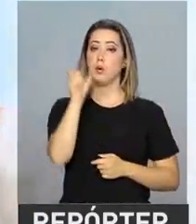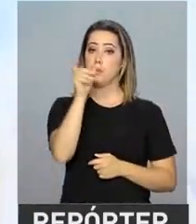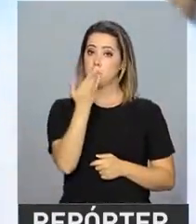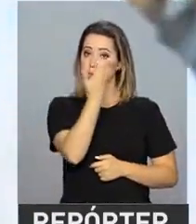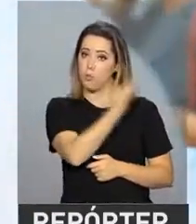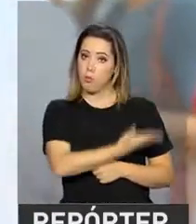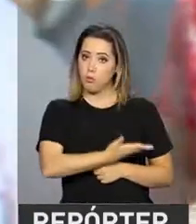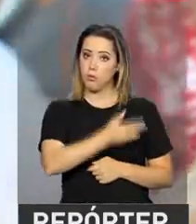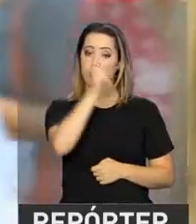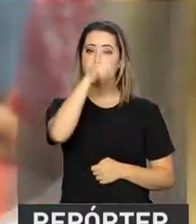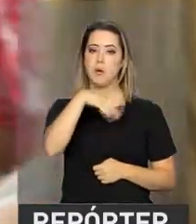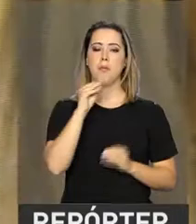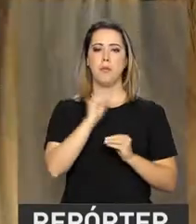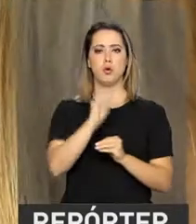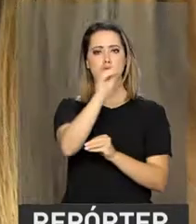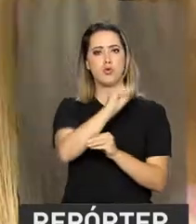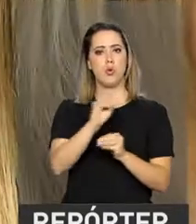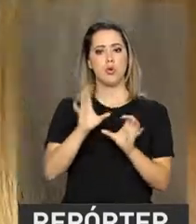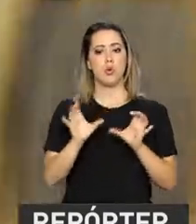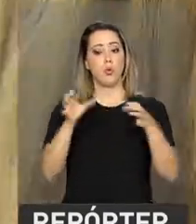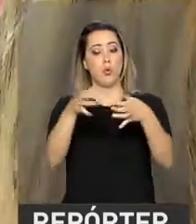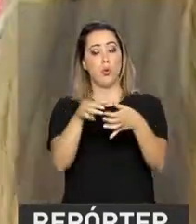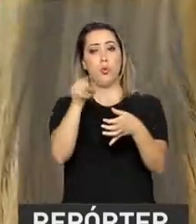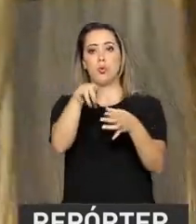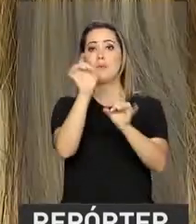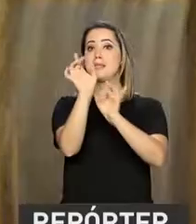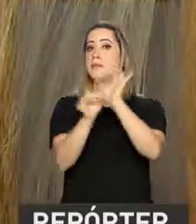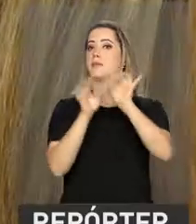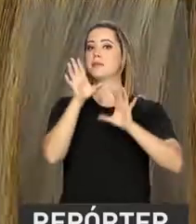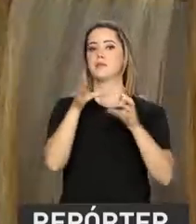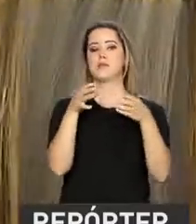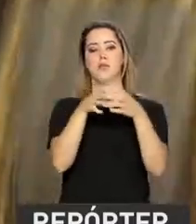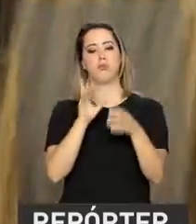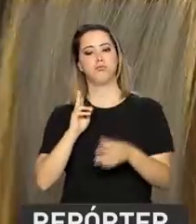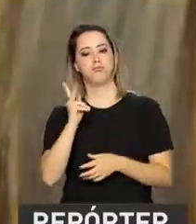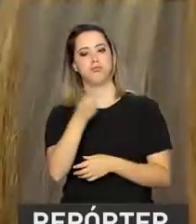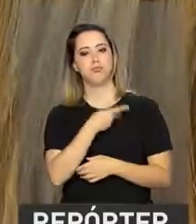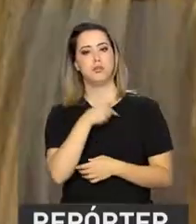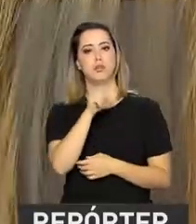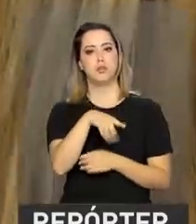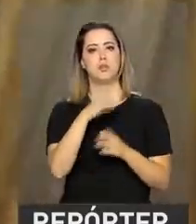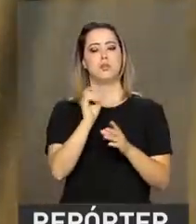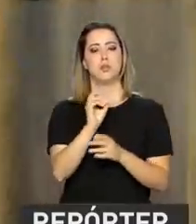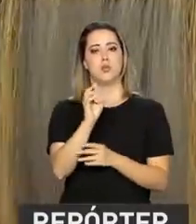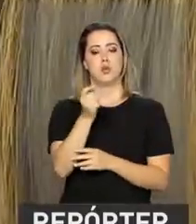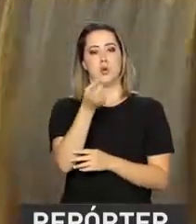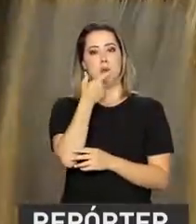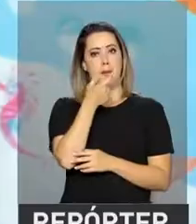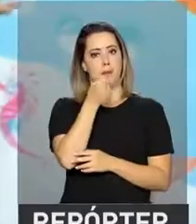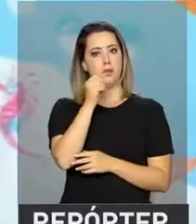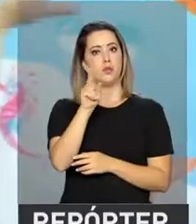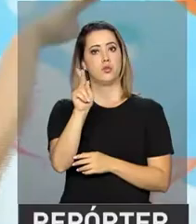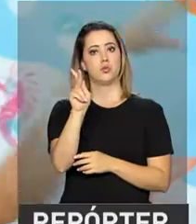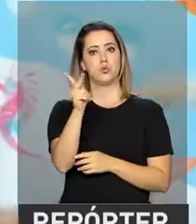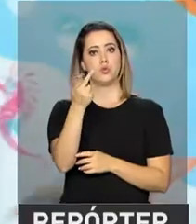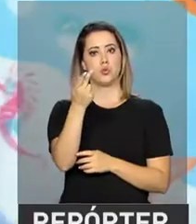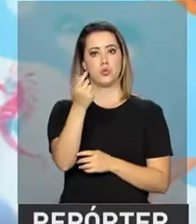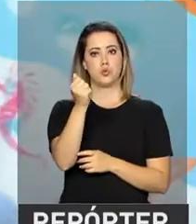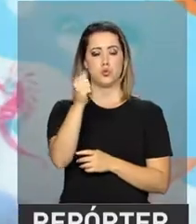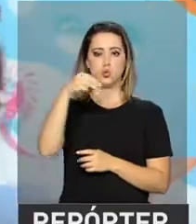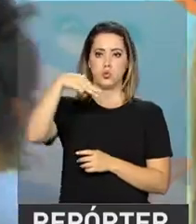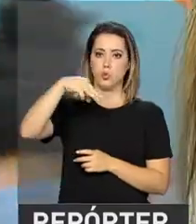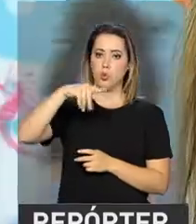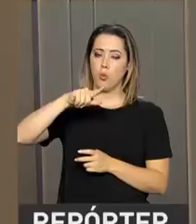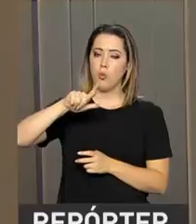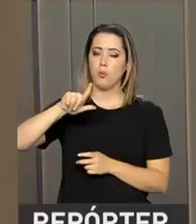Melissa podem ser atendidas por uma equipe multidisciplinar e fazer o processo chamado de hormonização de maneira segura